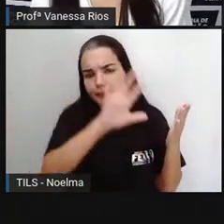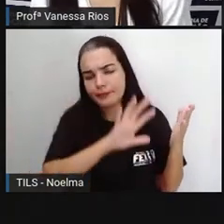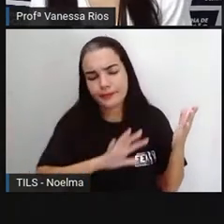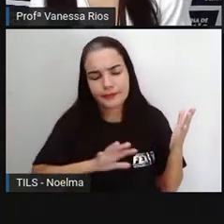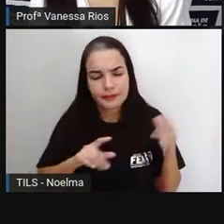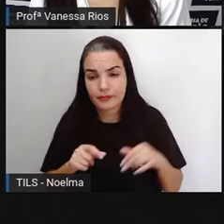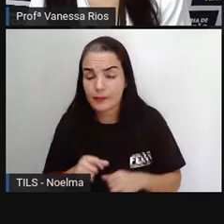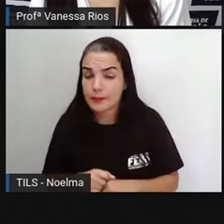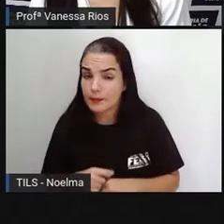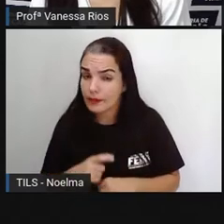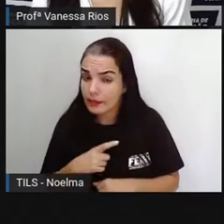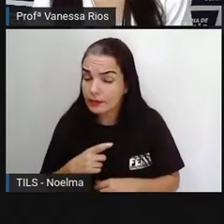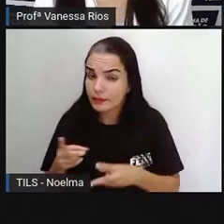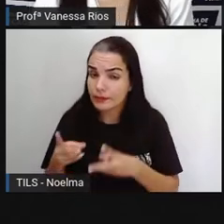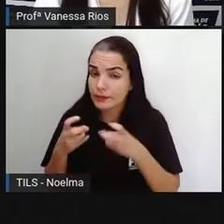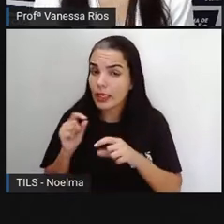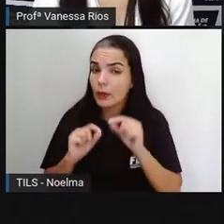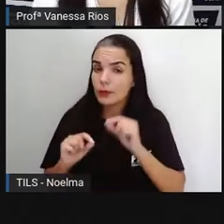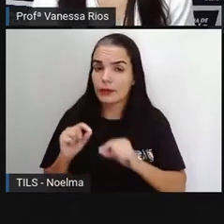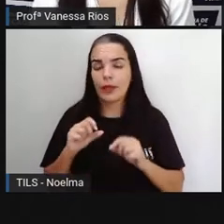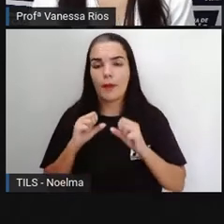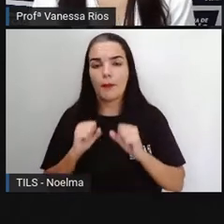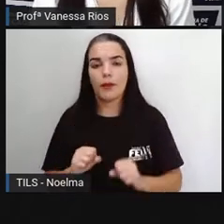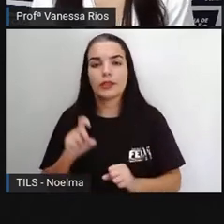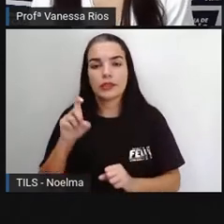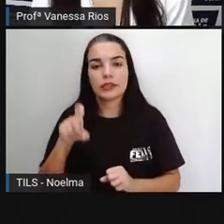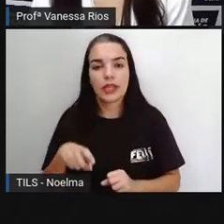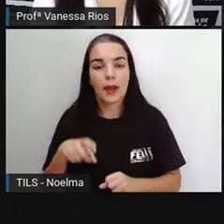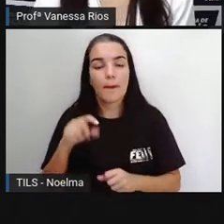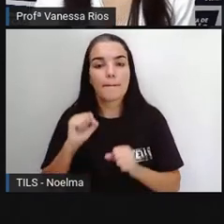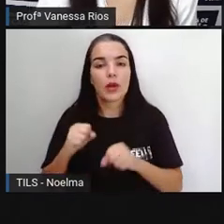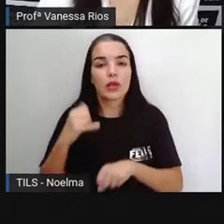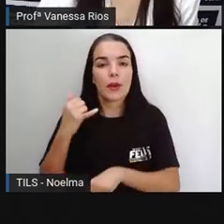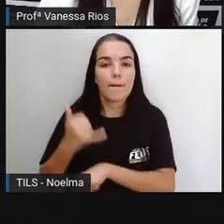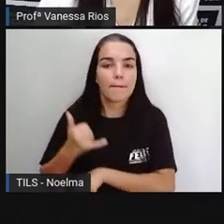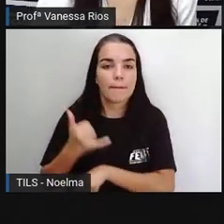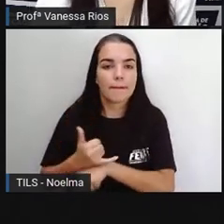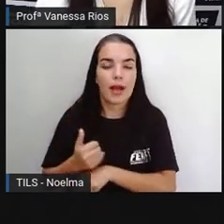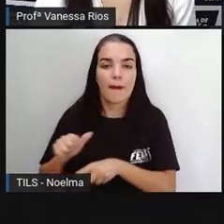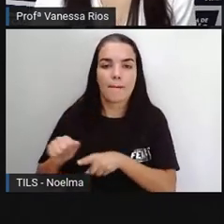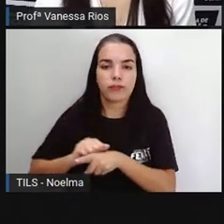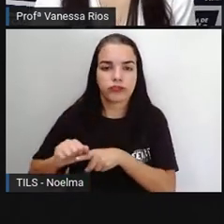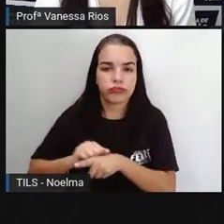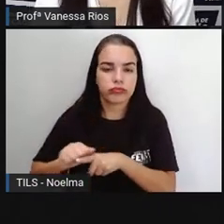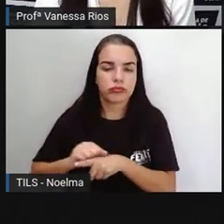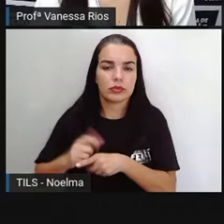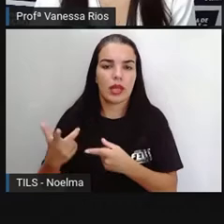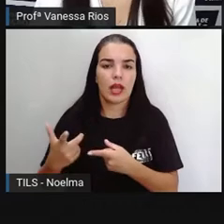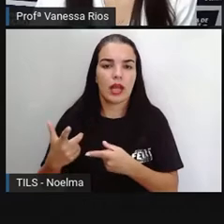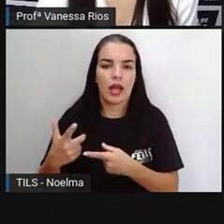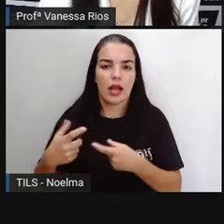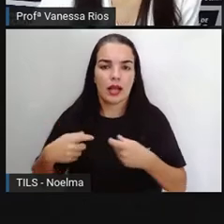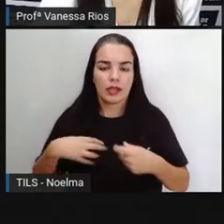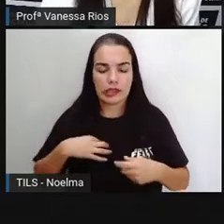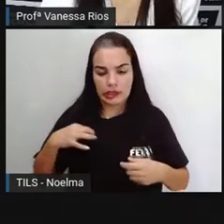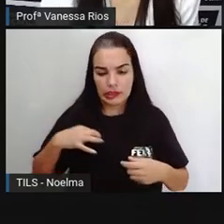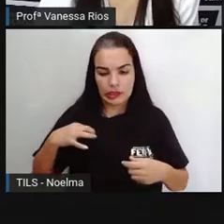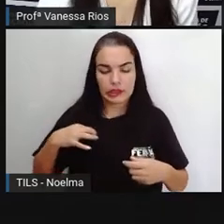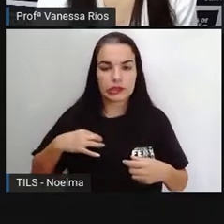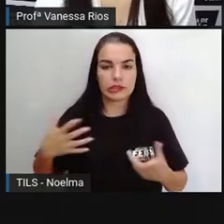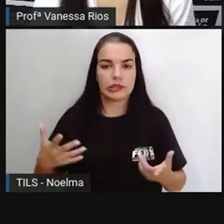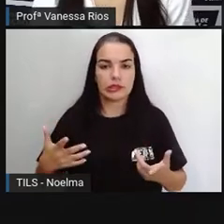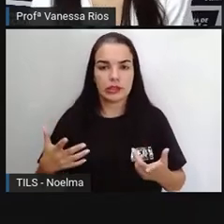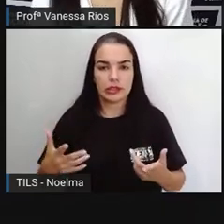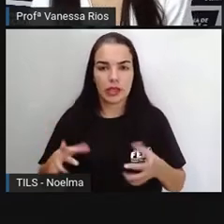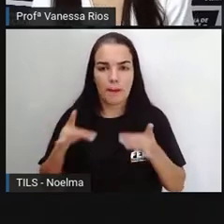gente percebe que eles podem ser, né, de madeira, de borracha, de lã, de